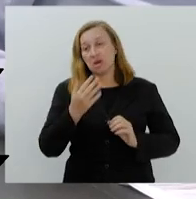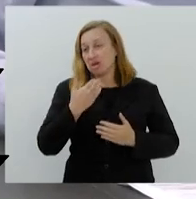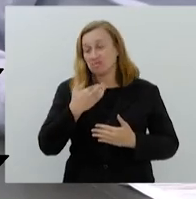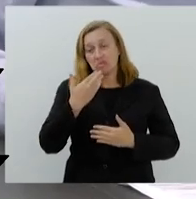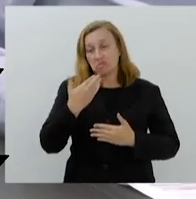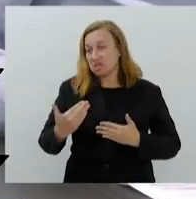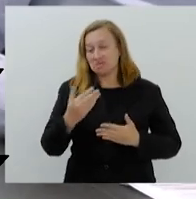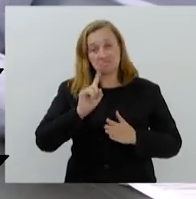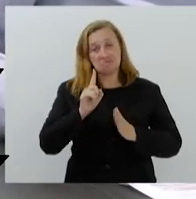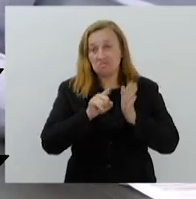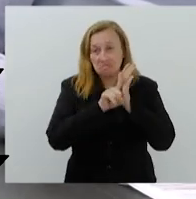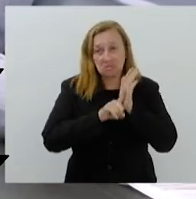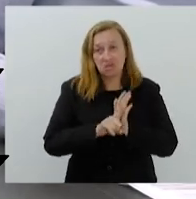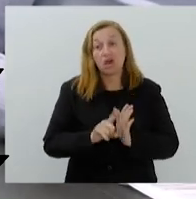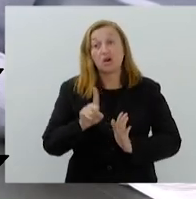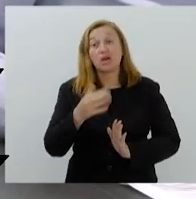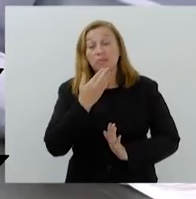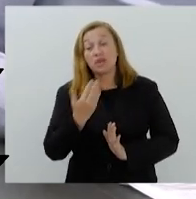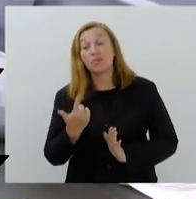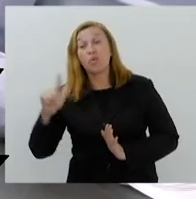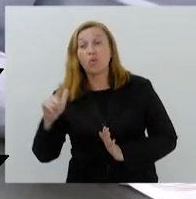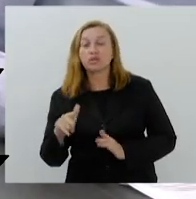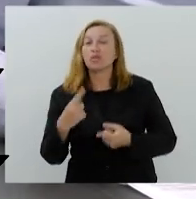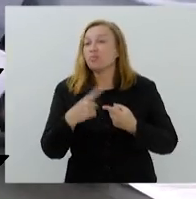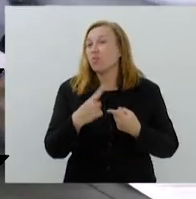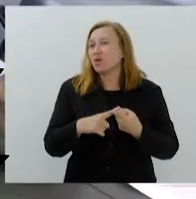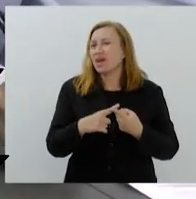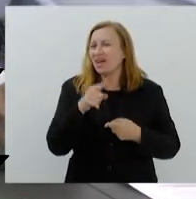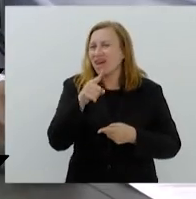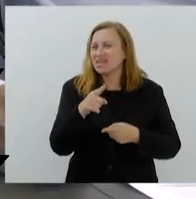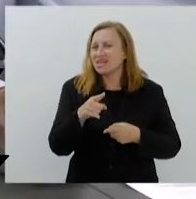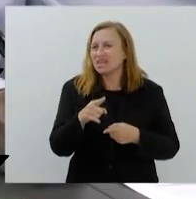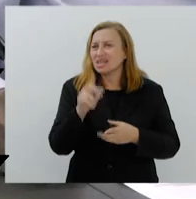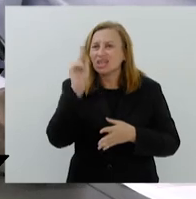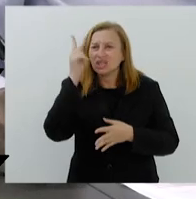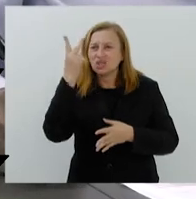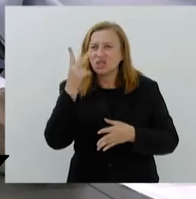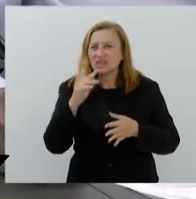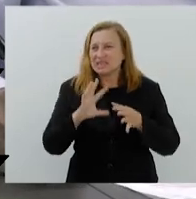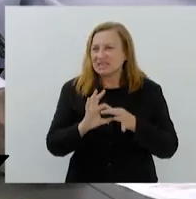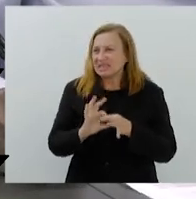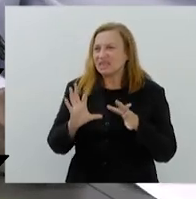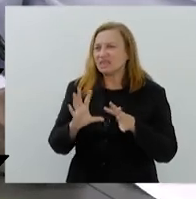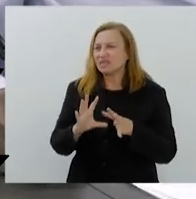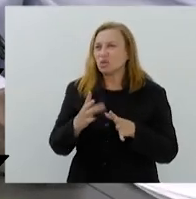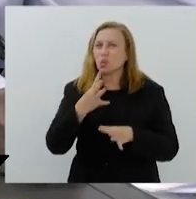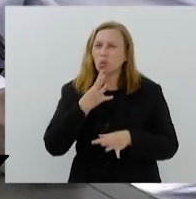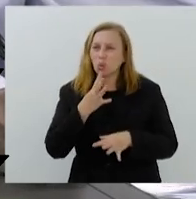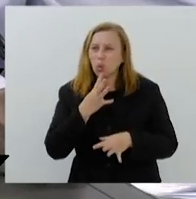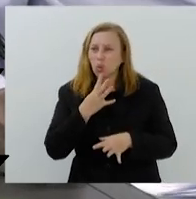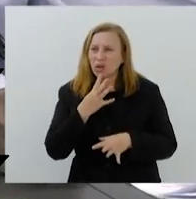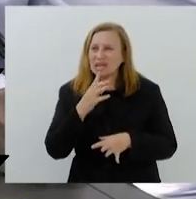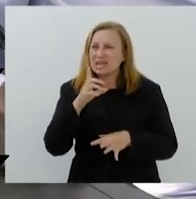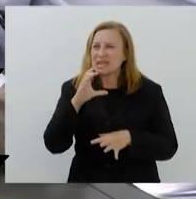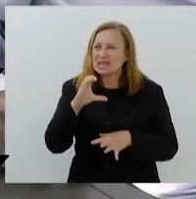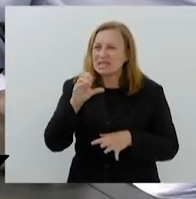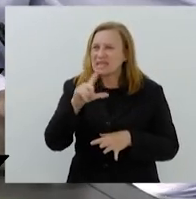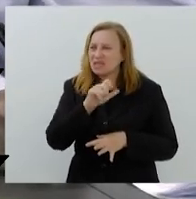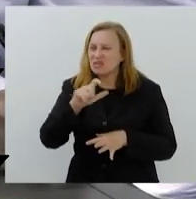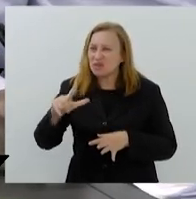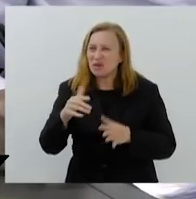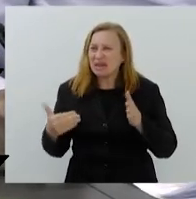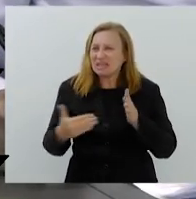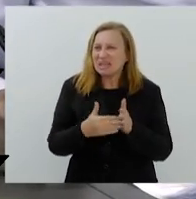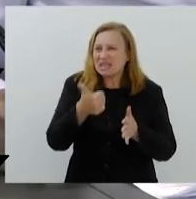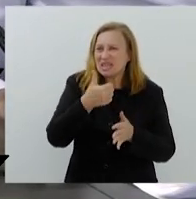vista. Eu ia pedir vista por outra coisa, porque essa história de independente do reconhecimento civil, até 18 anos,